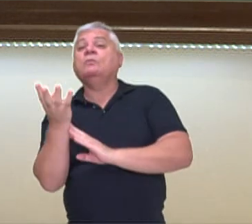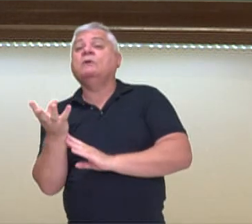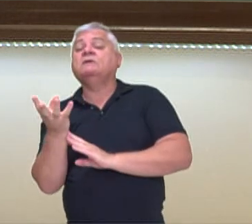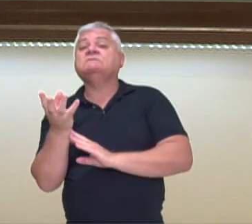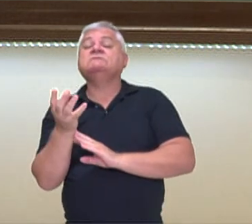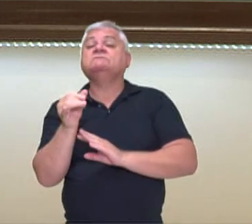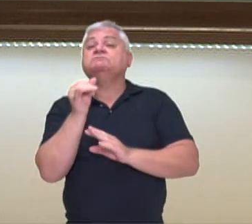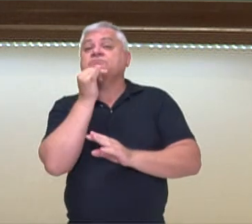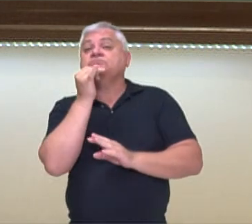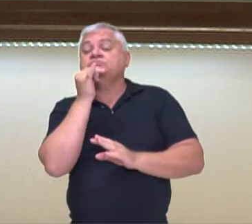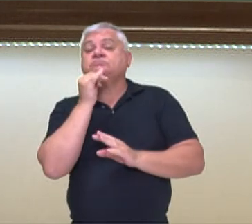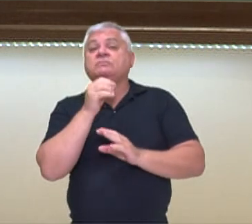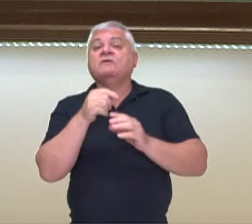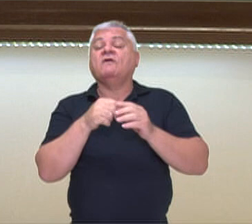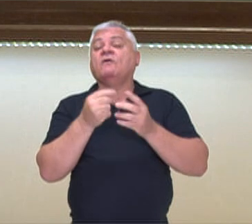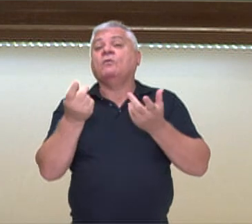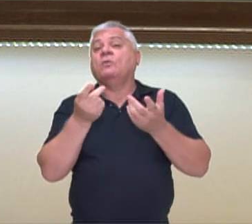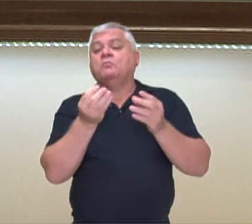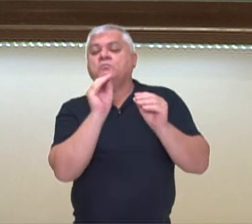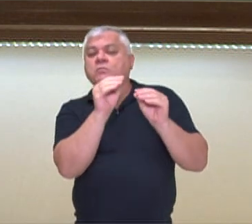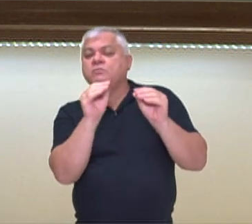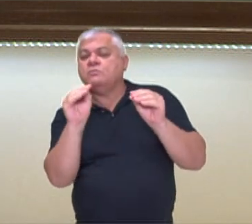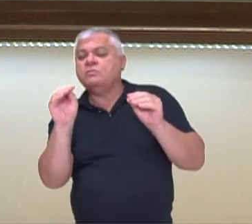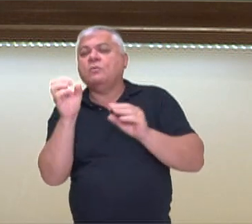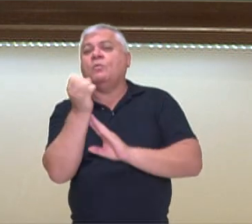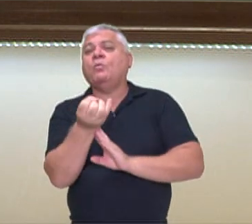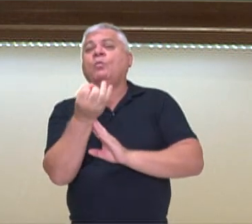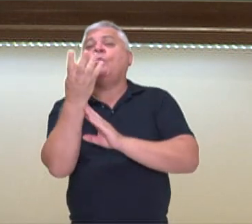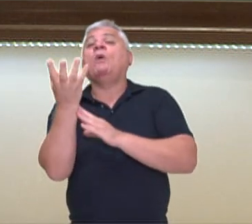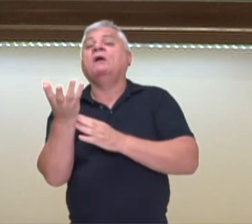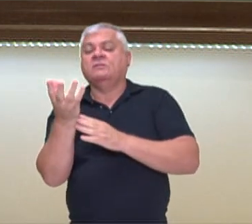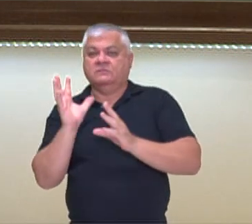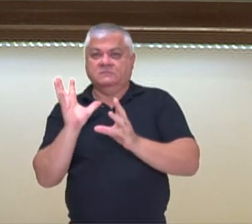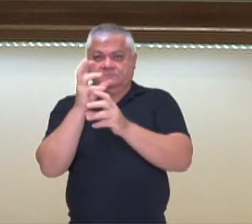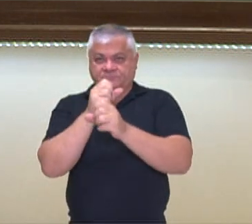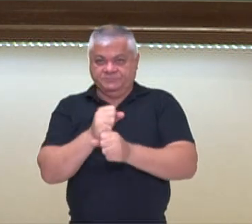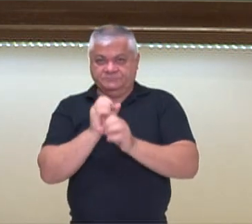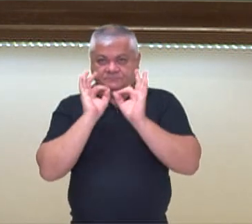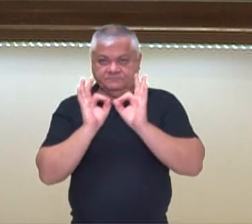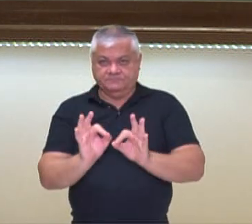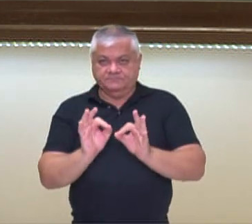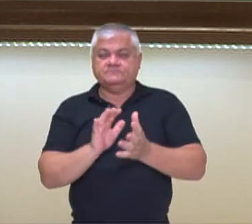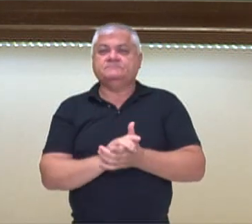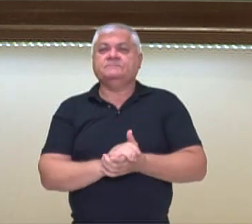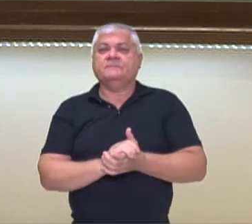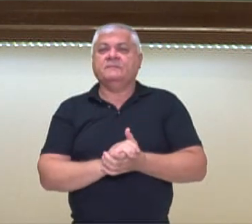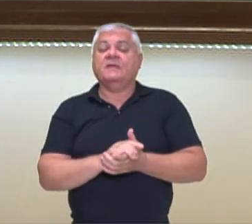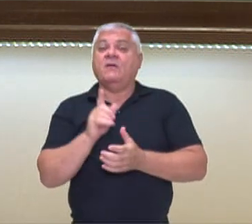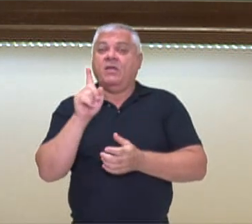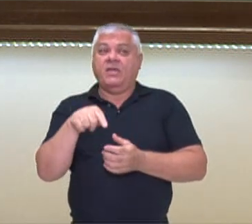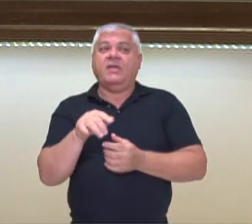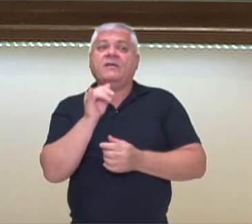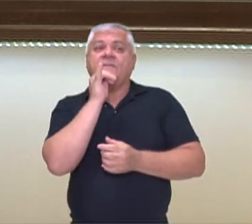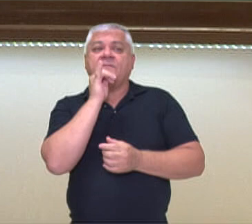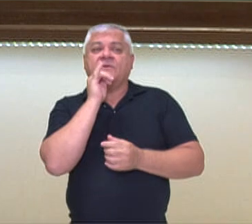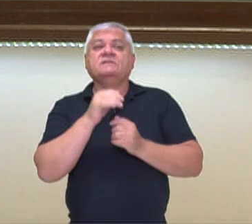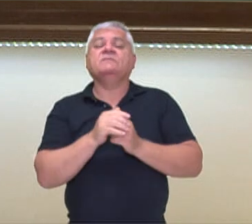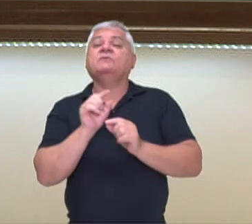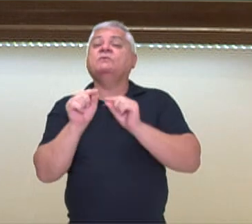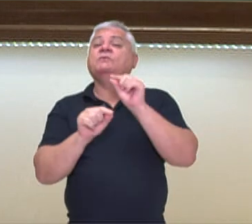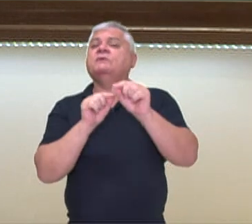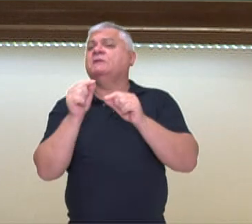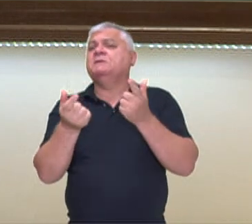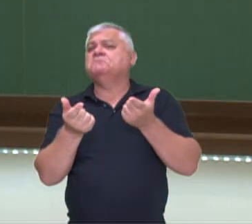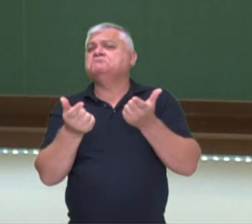aonde nós apresentamos também a proporção entre essas substâncias, certo? Então, ela é uma equação baseada em